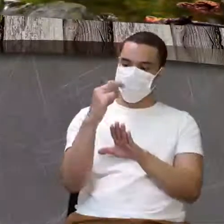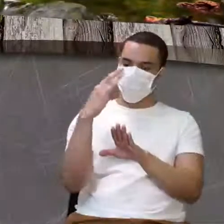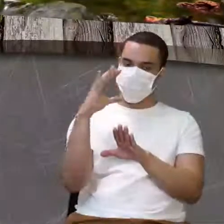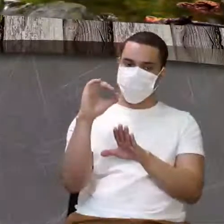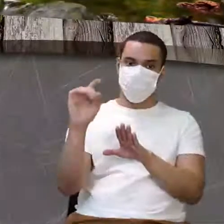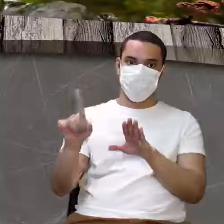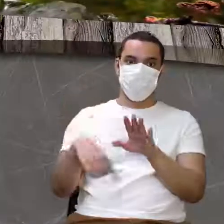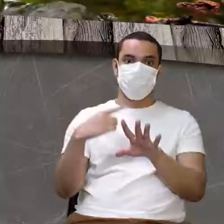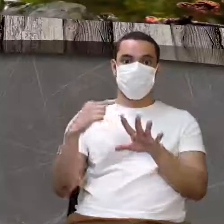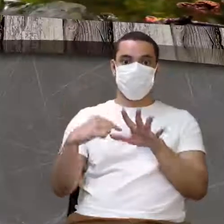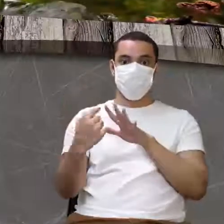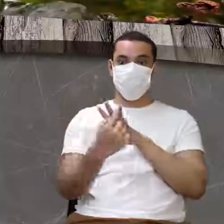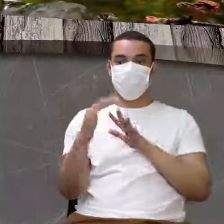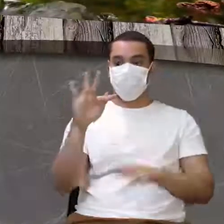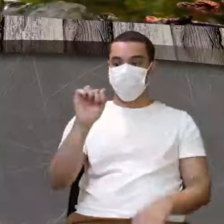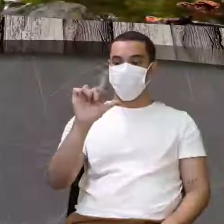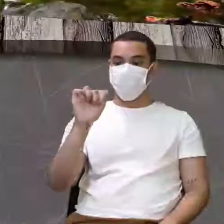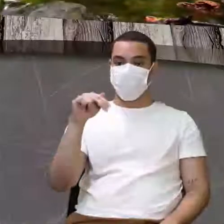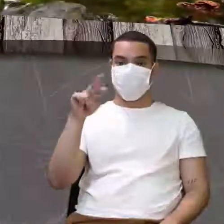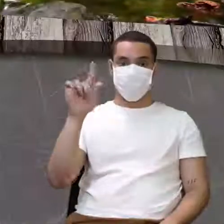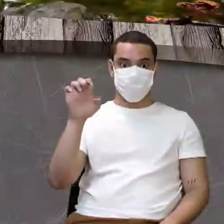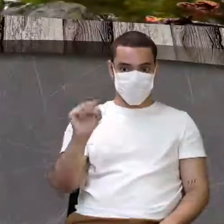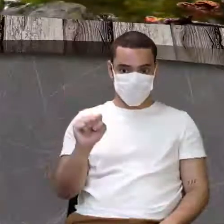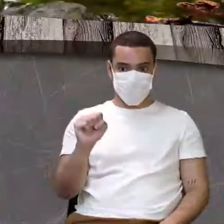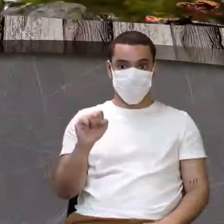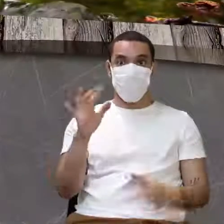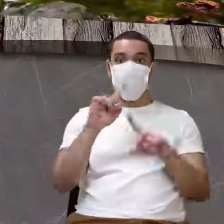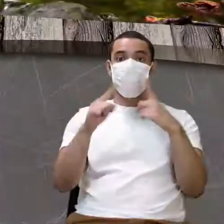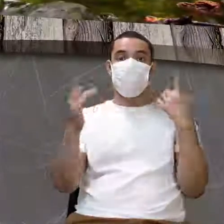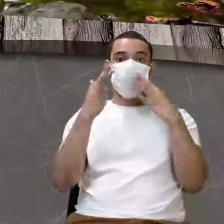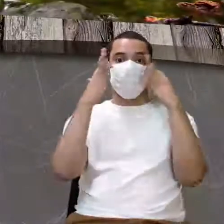as falanges. Presta atenção.